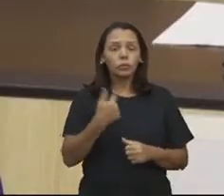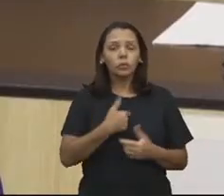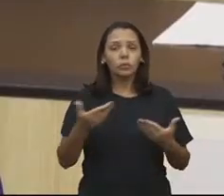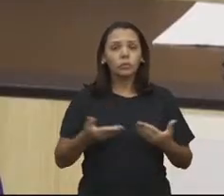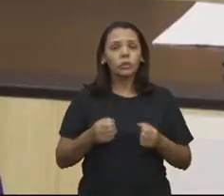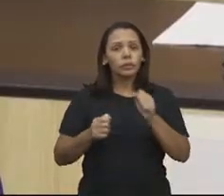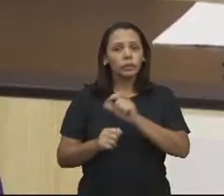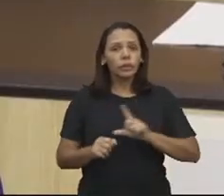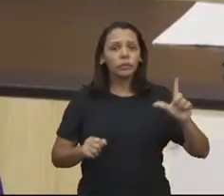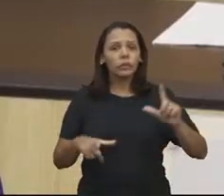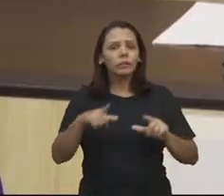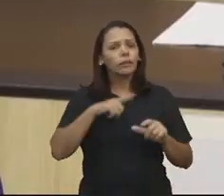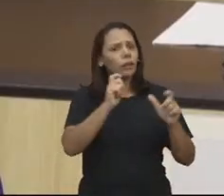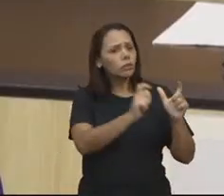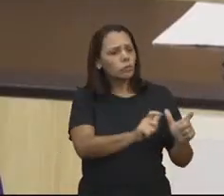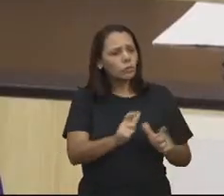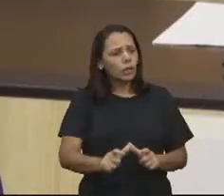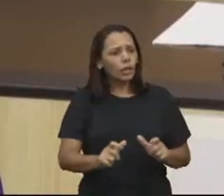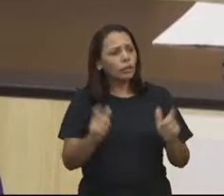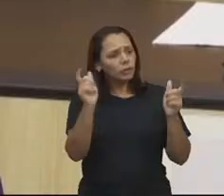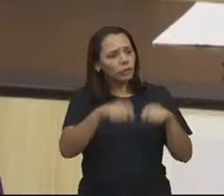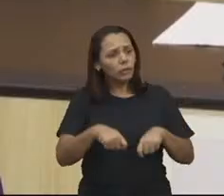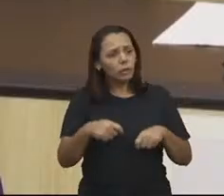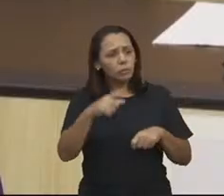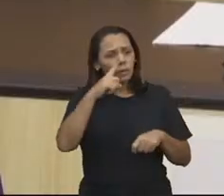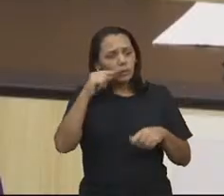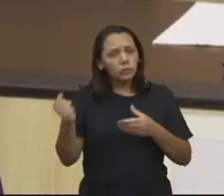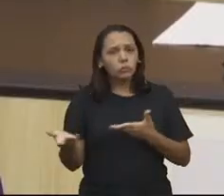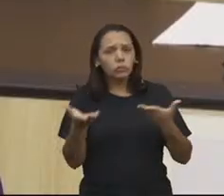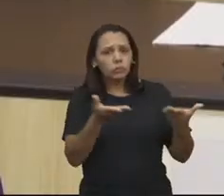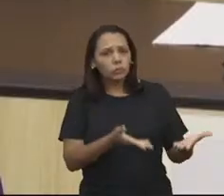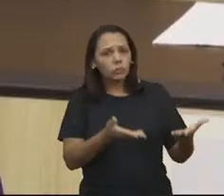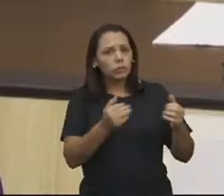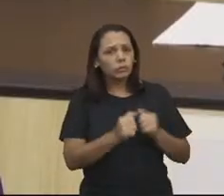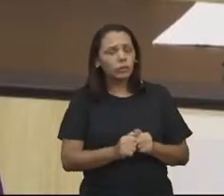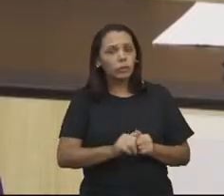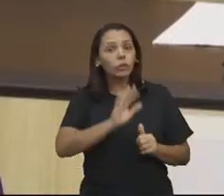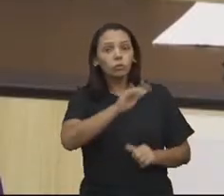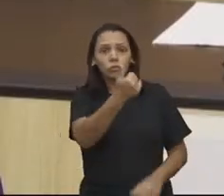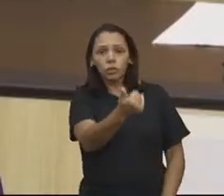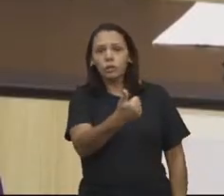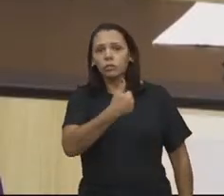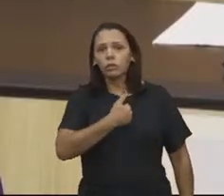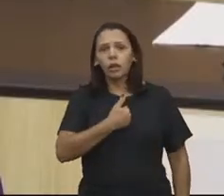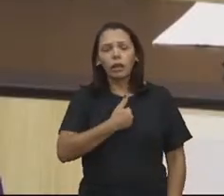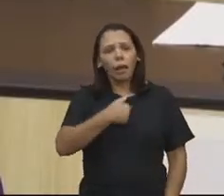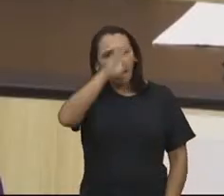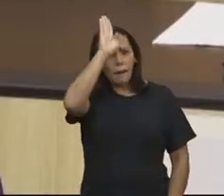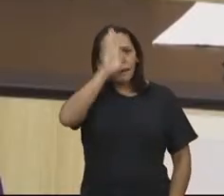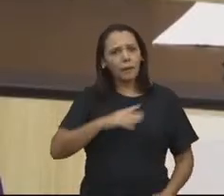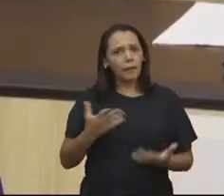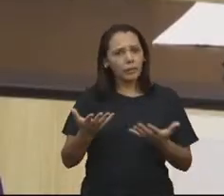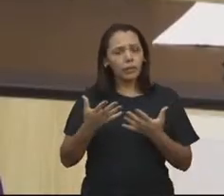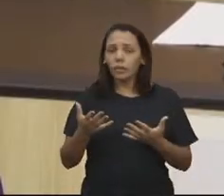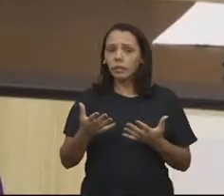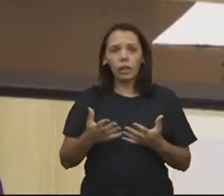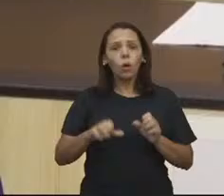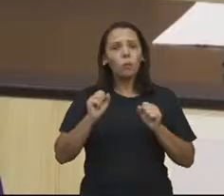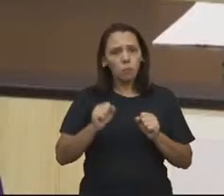né, lugares que dá para fazer esse descarte, e assim, eles já nos falaram que não quer nada de graça, que a prefeitura cobre